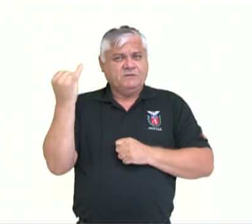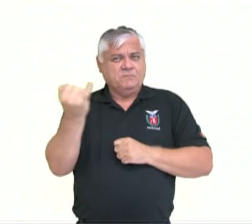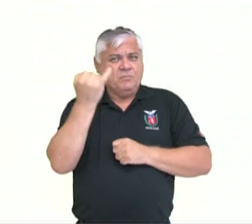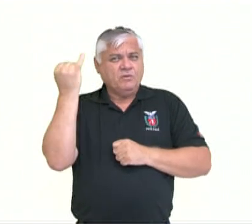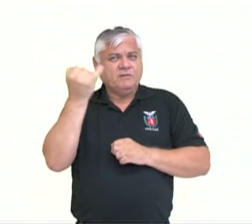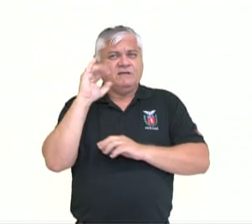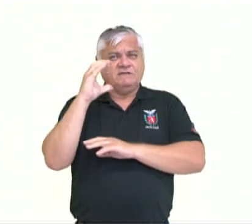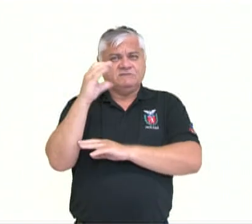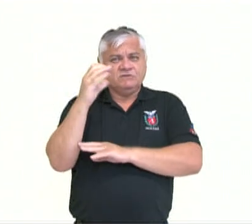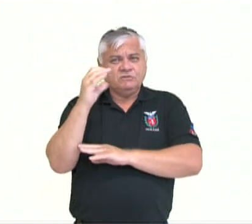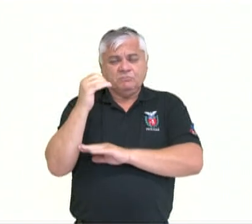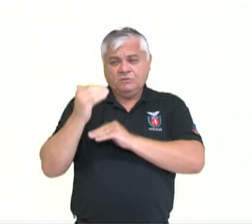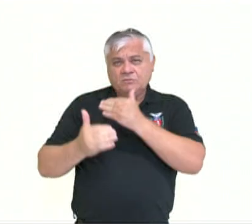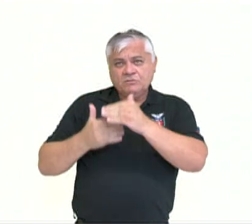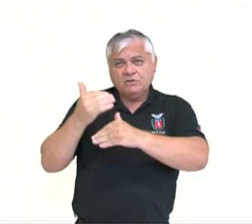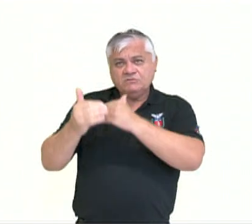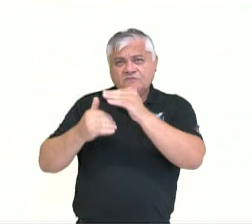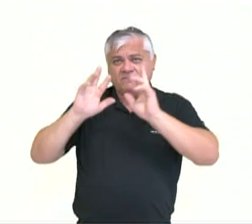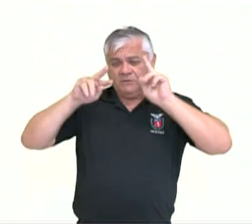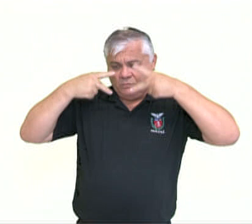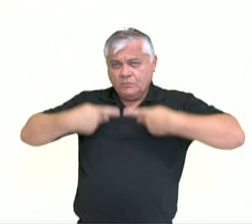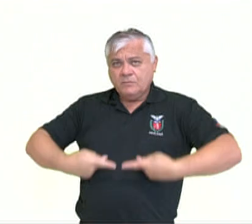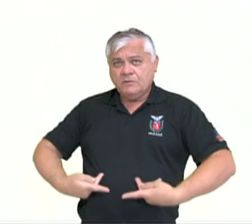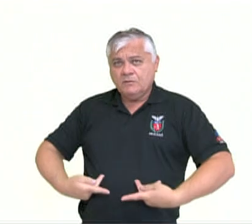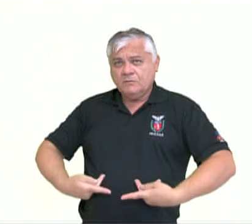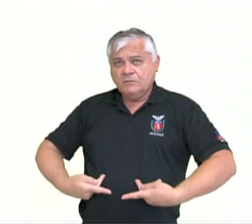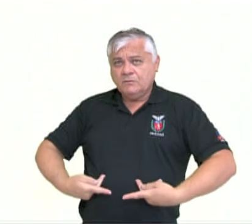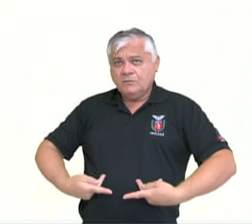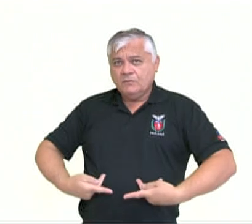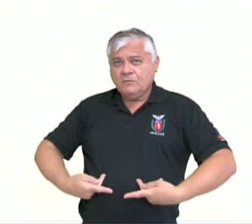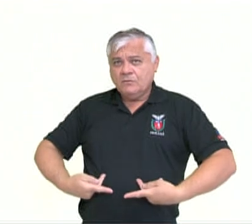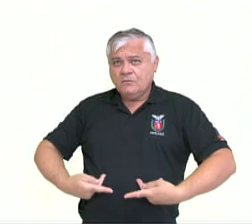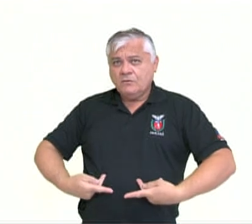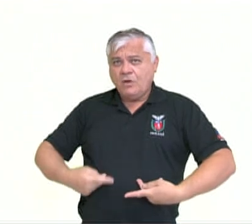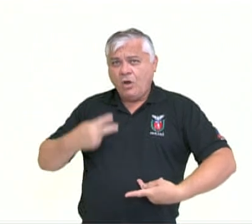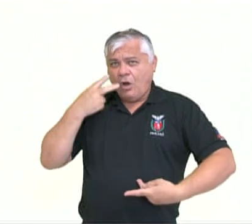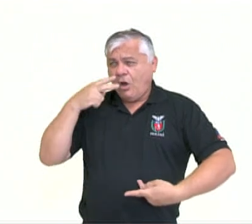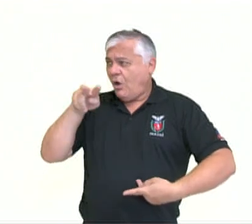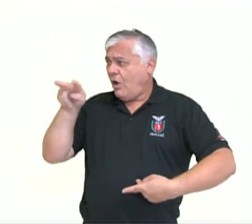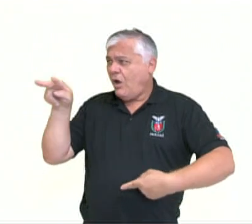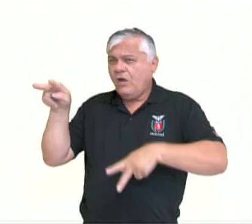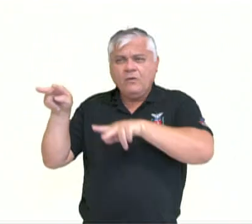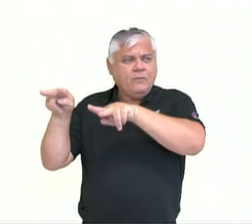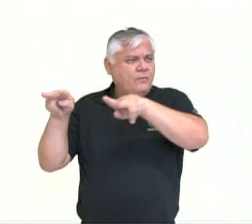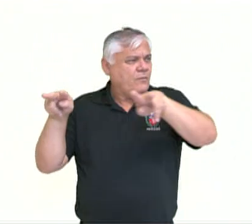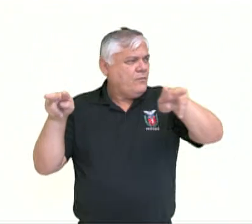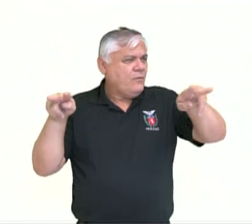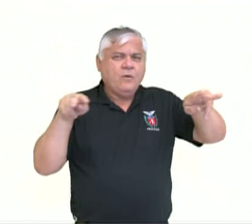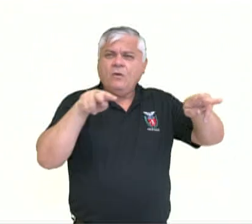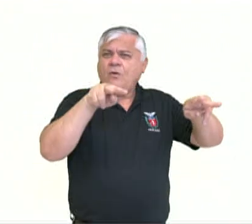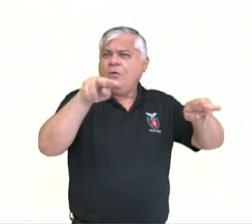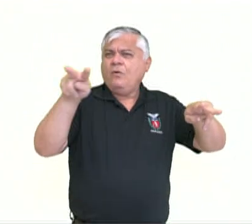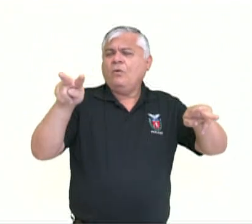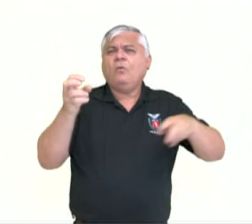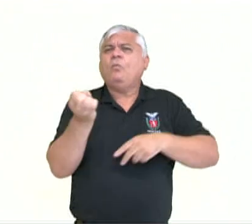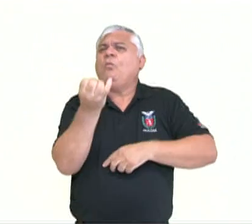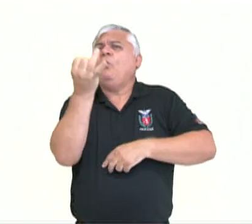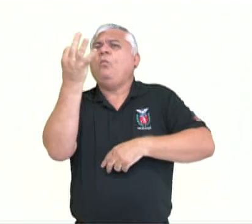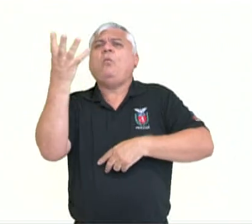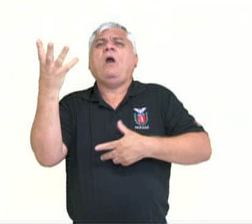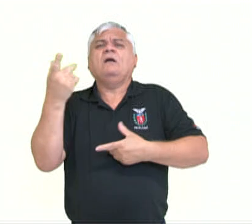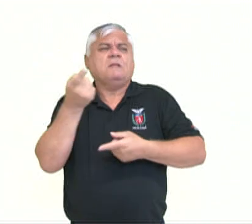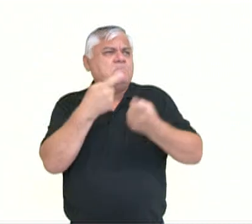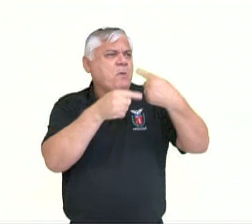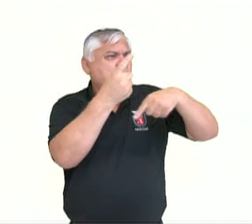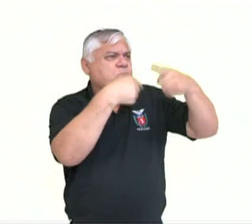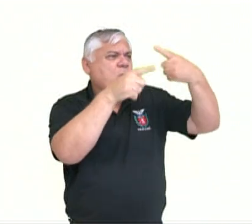ciência para o desenvolvimento humano? Olha aí ao seu redor, quantas invenções, quantos objetos